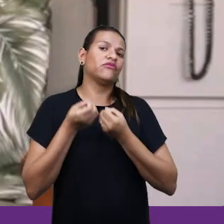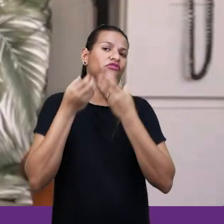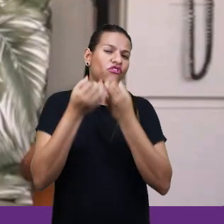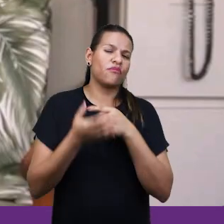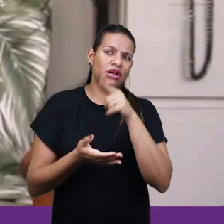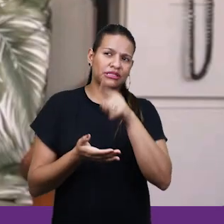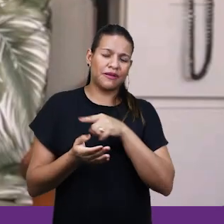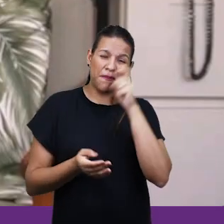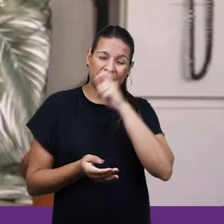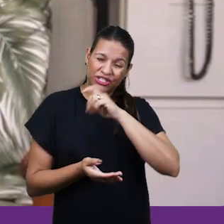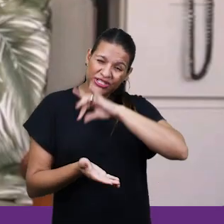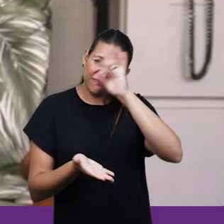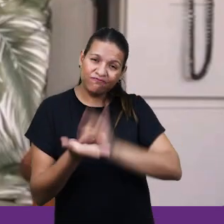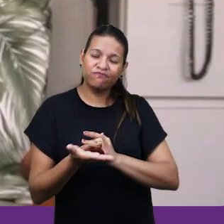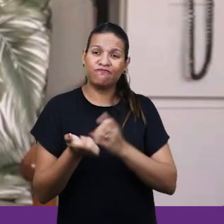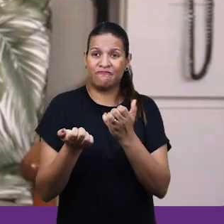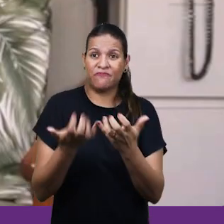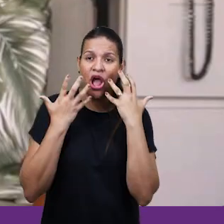inverídicos ou manifestamente